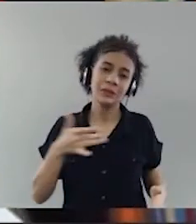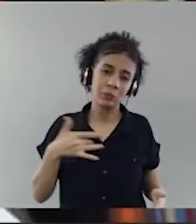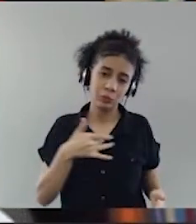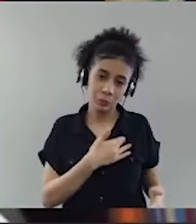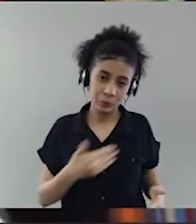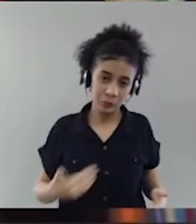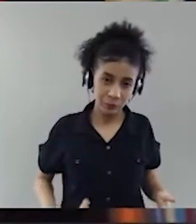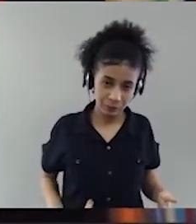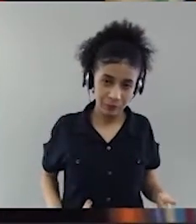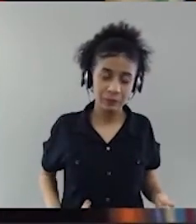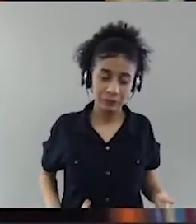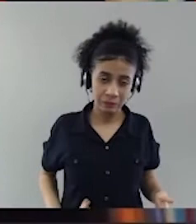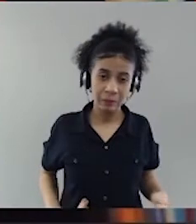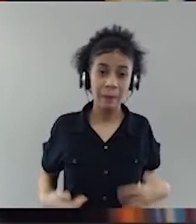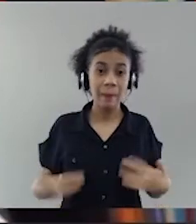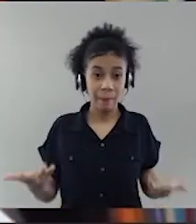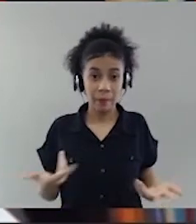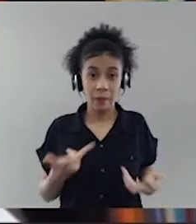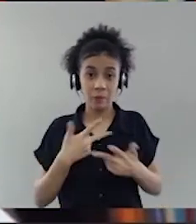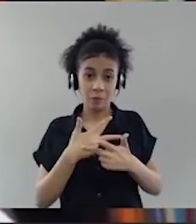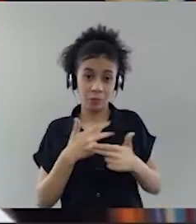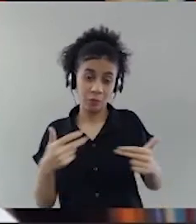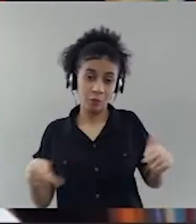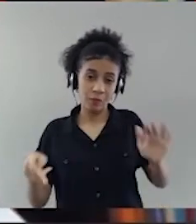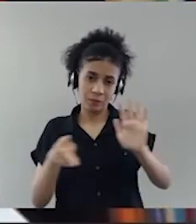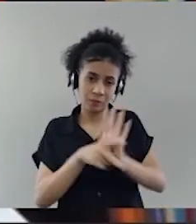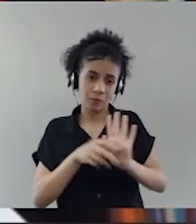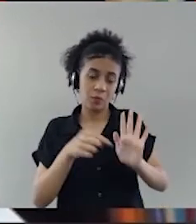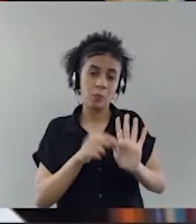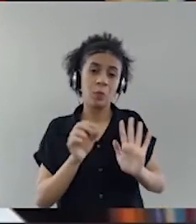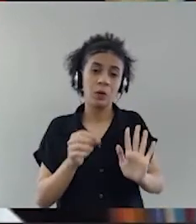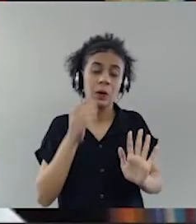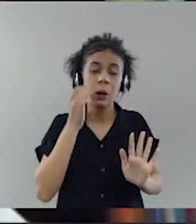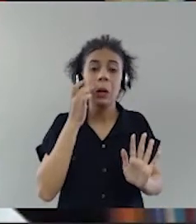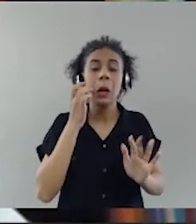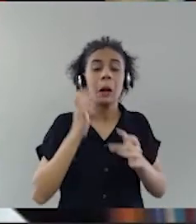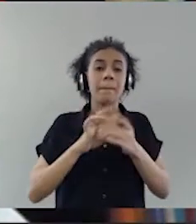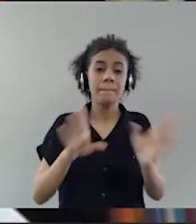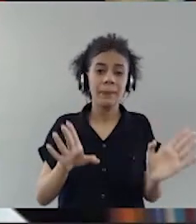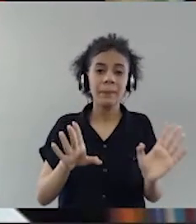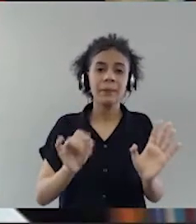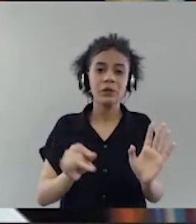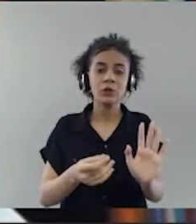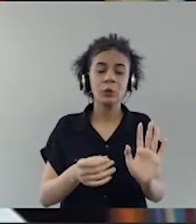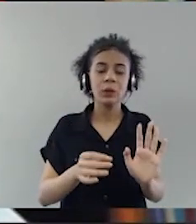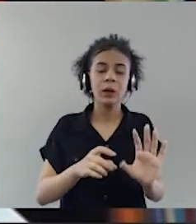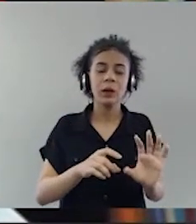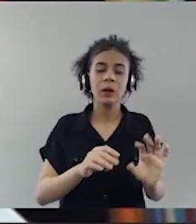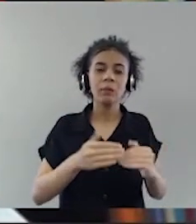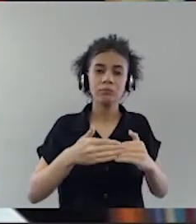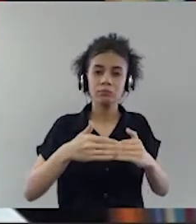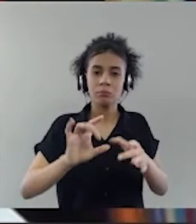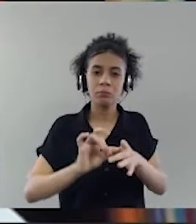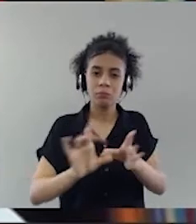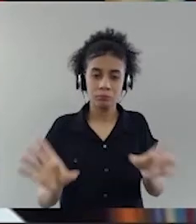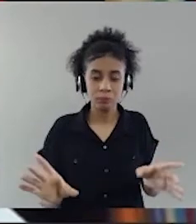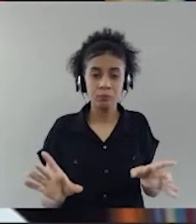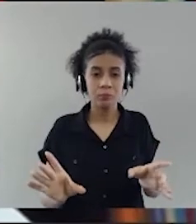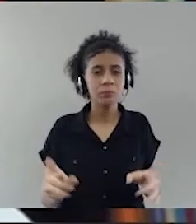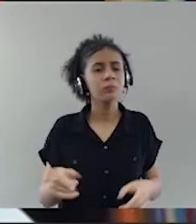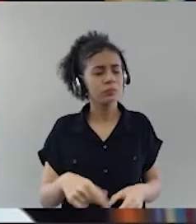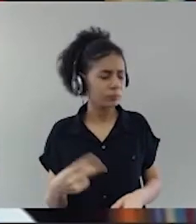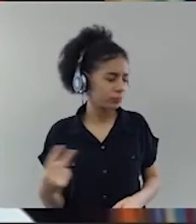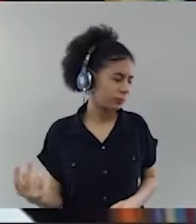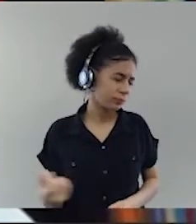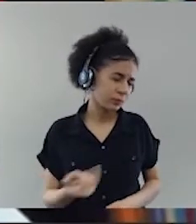Então, nessa novidade da propriamente permitir a dispensa, é uma inovação, penso que é uma inovação